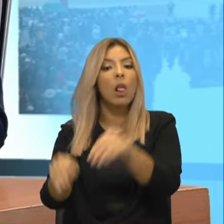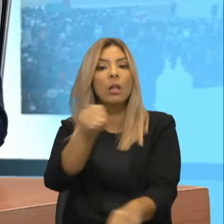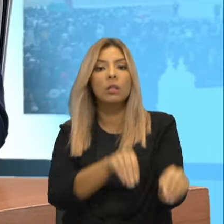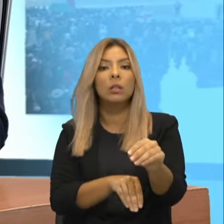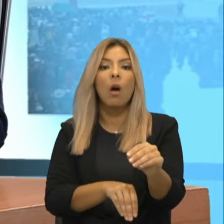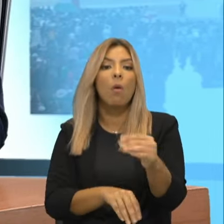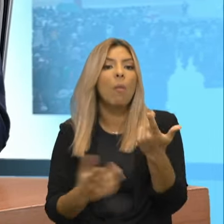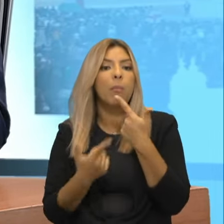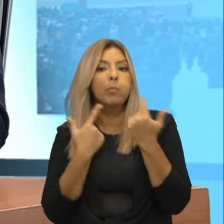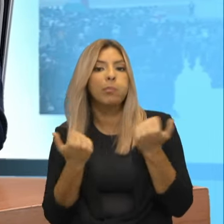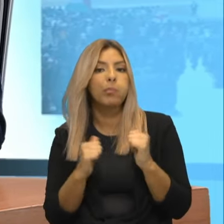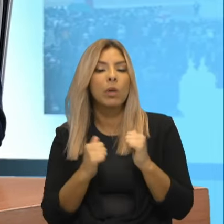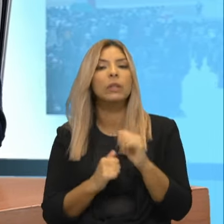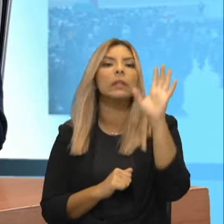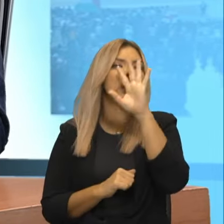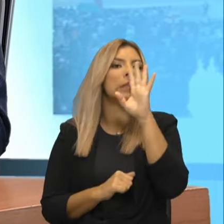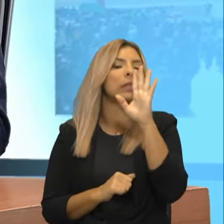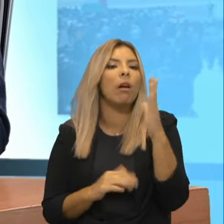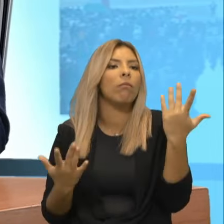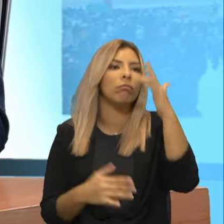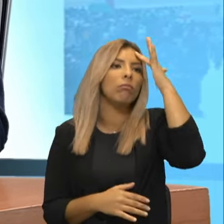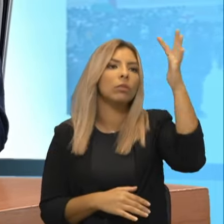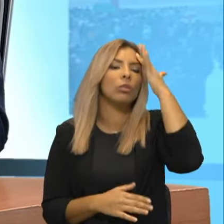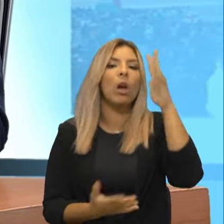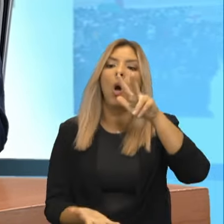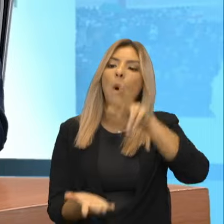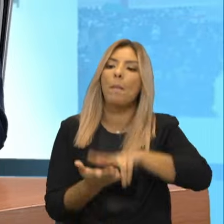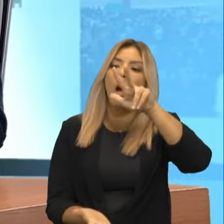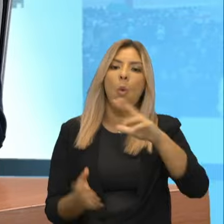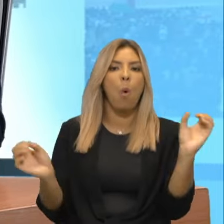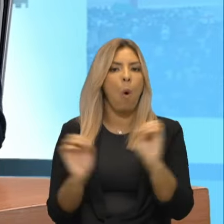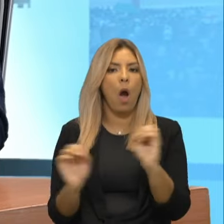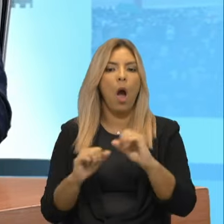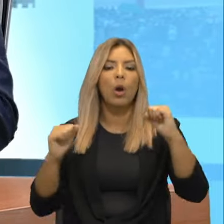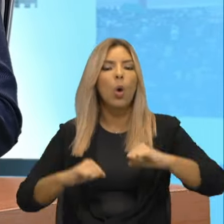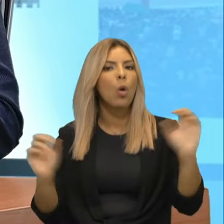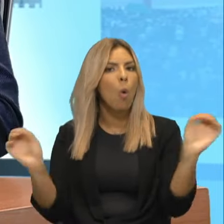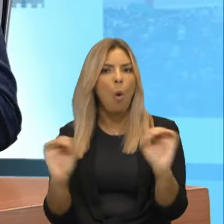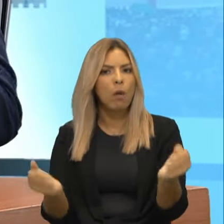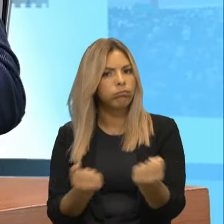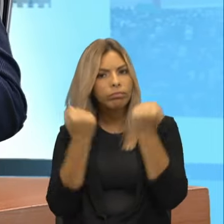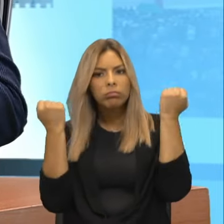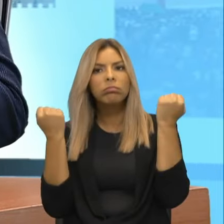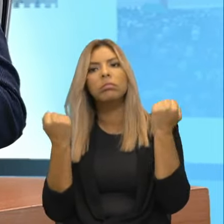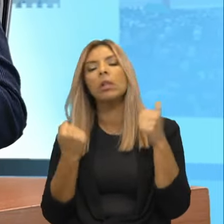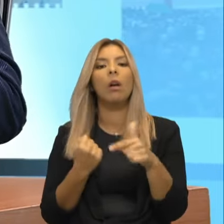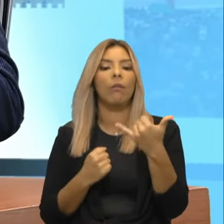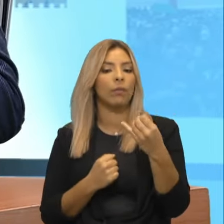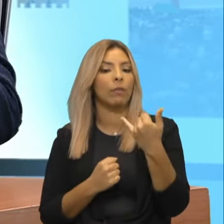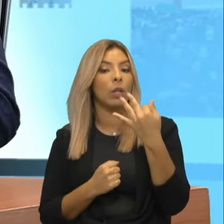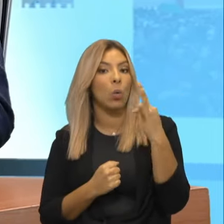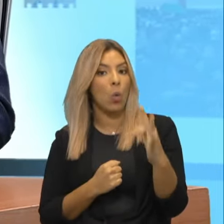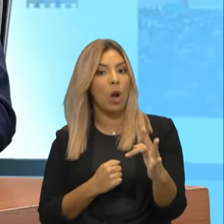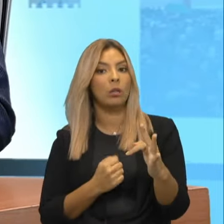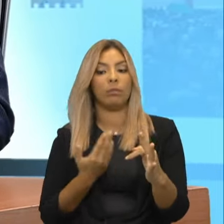implicaria, imaginemos que não havia nenhum acordo, e as coisas arrastavam, significaria que iríamos, este orçamento de 2024, deste ano, que já